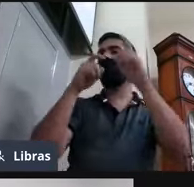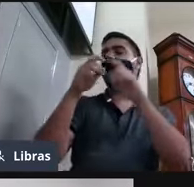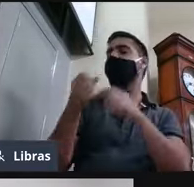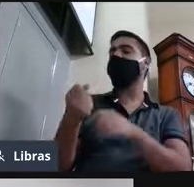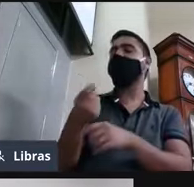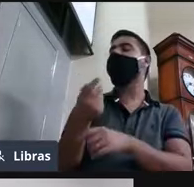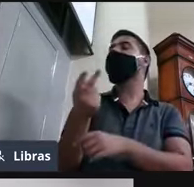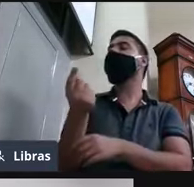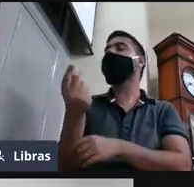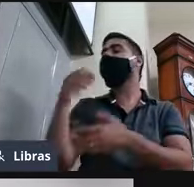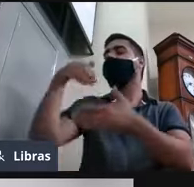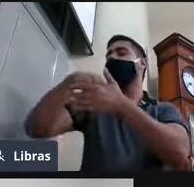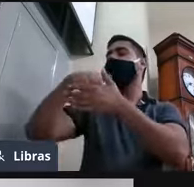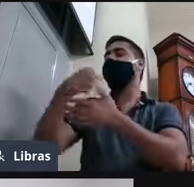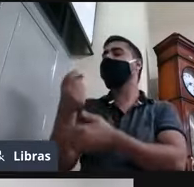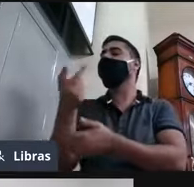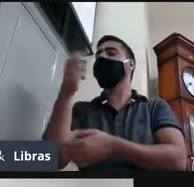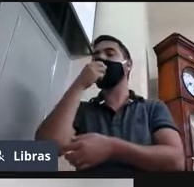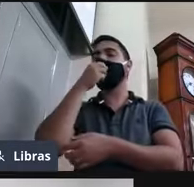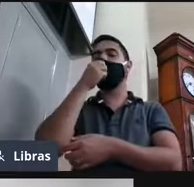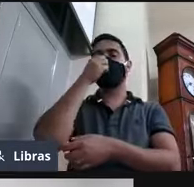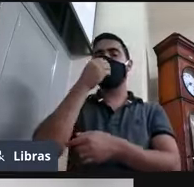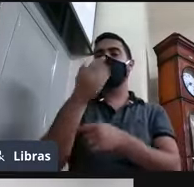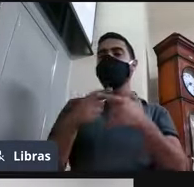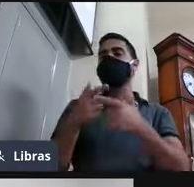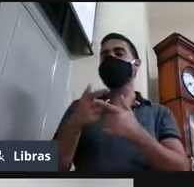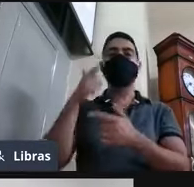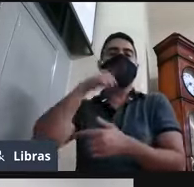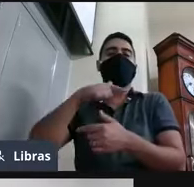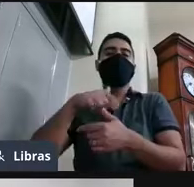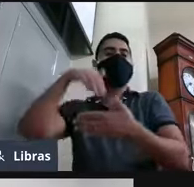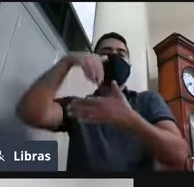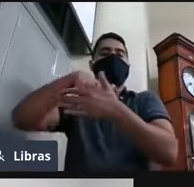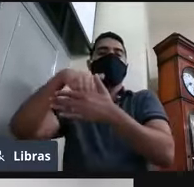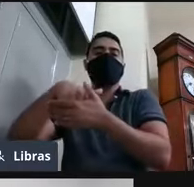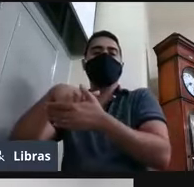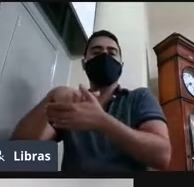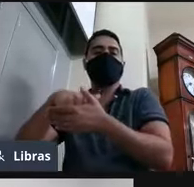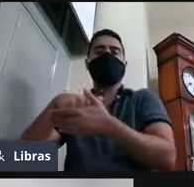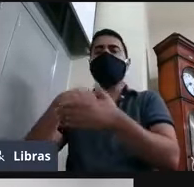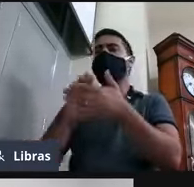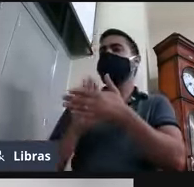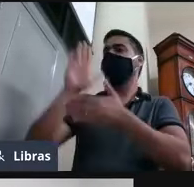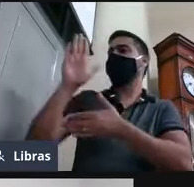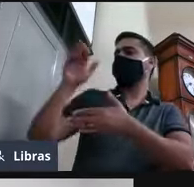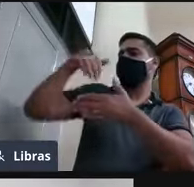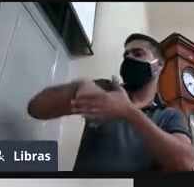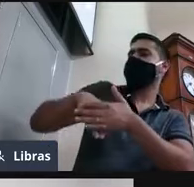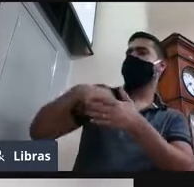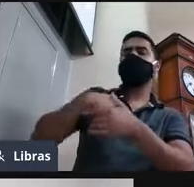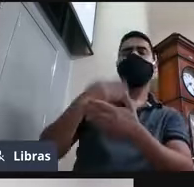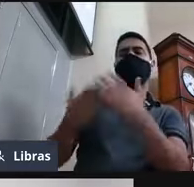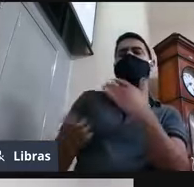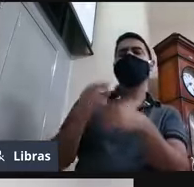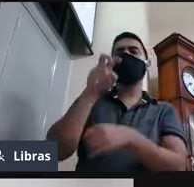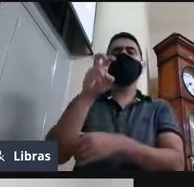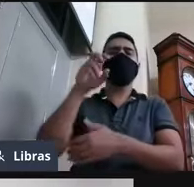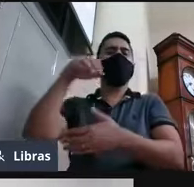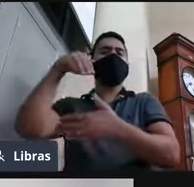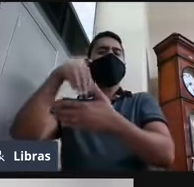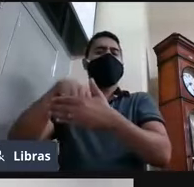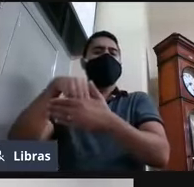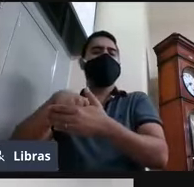corpo dos outros, que não querem ganhar na urna. Ganhar e perder do jogo. Perdi uma eleição por 5 votos. Pode falar o que